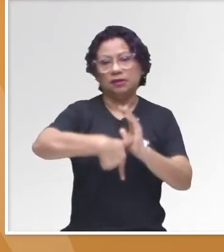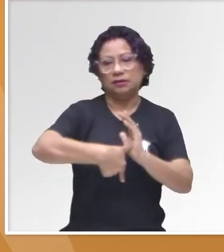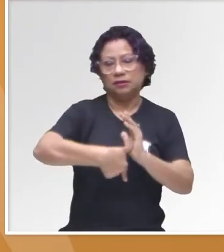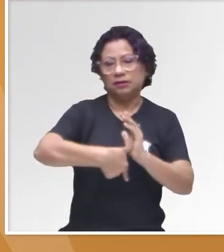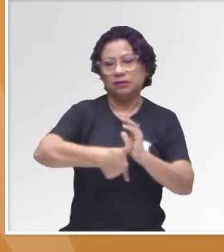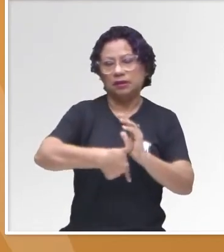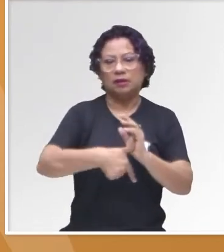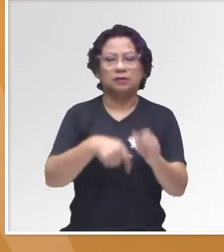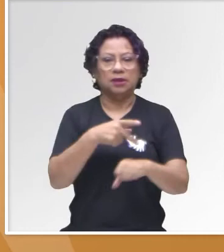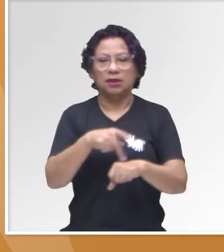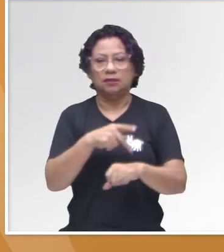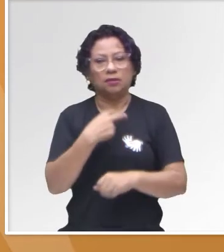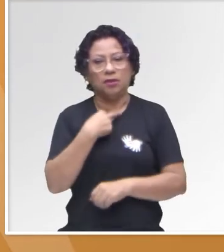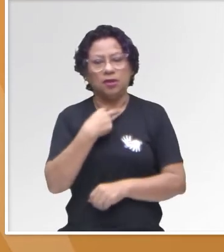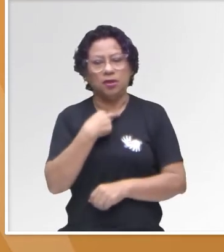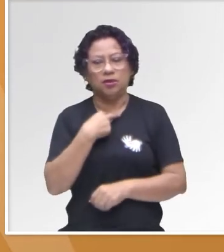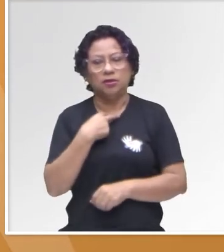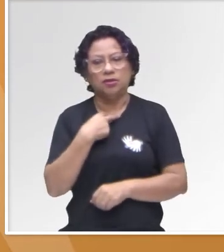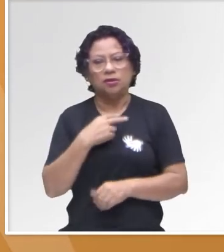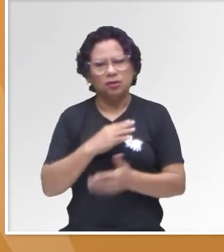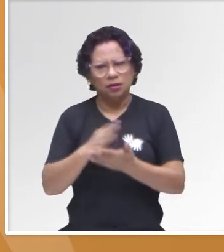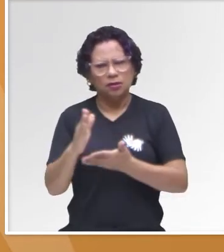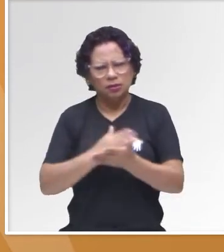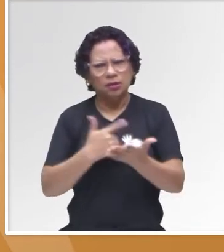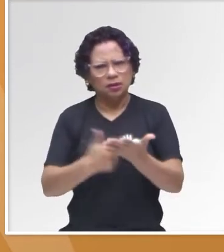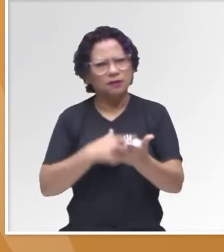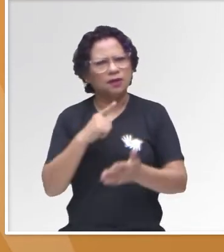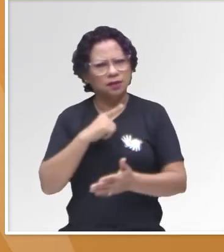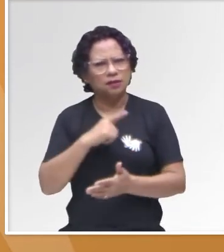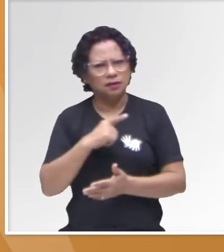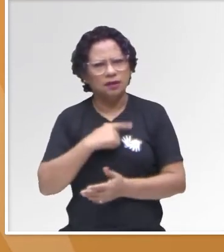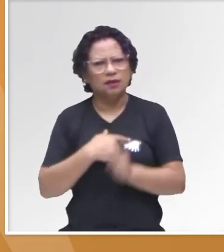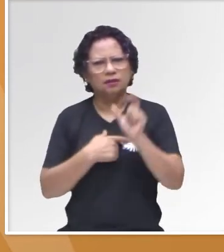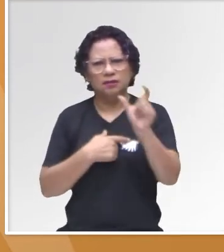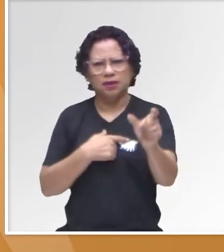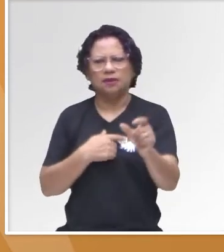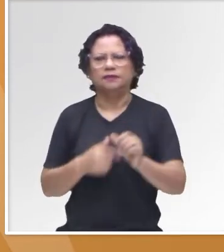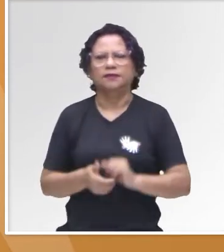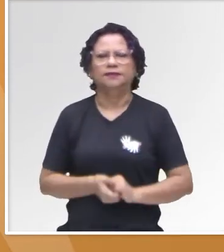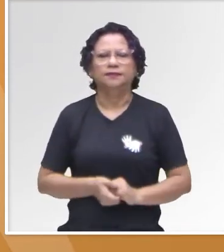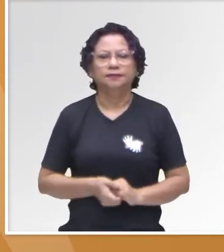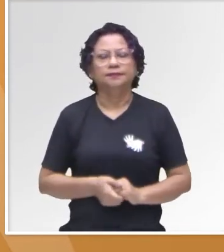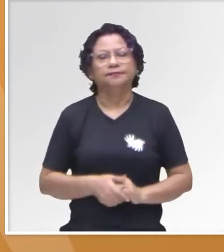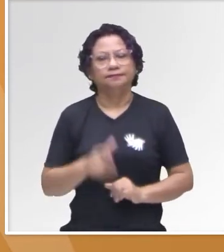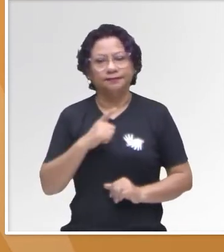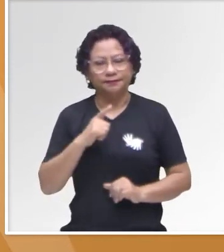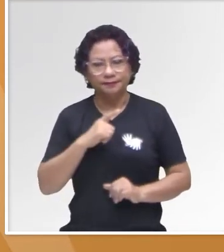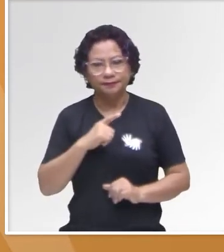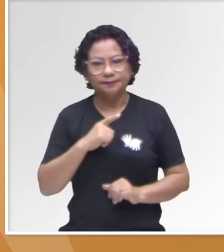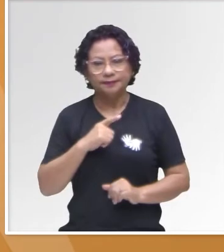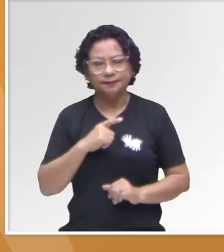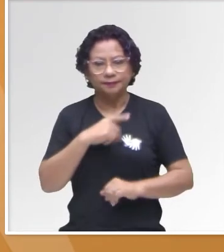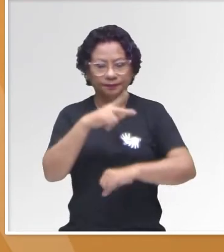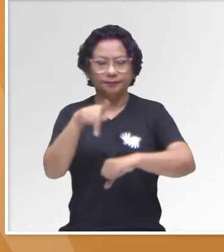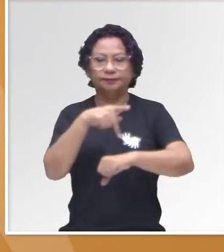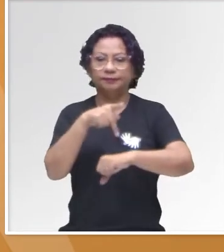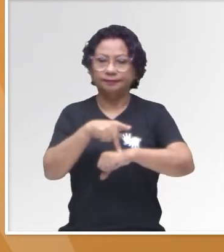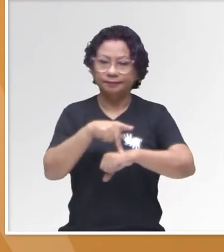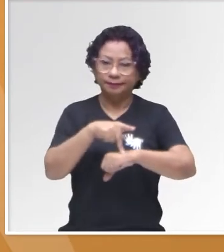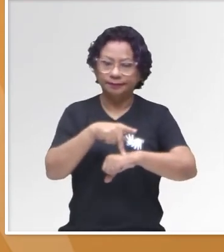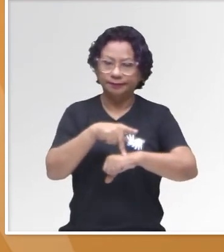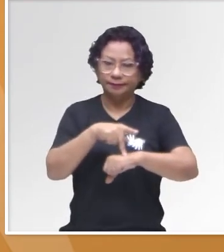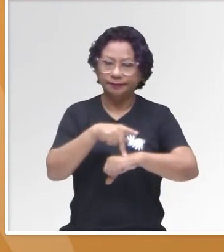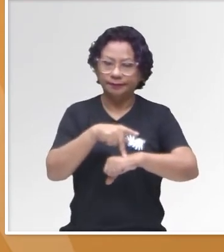ele ainda é utilizado, né? Então a gente tem aí os países desenvolvidos, né, que são a maior parte dos países